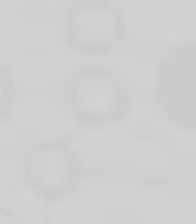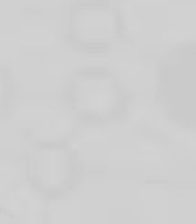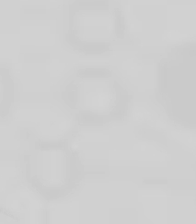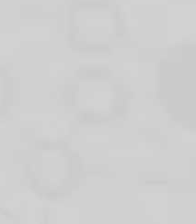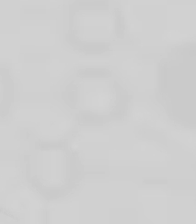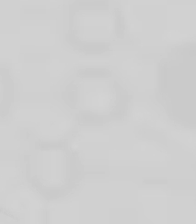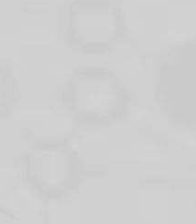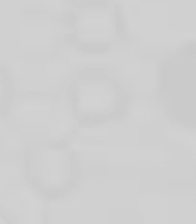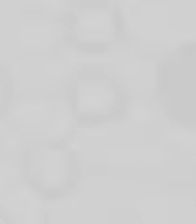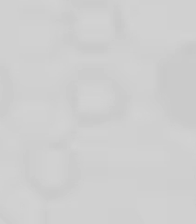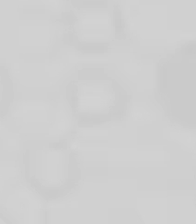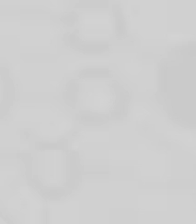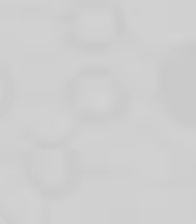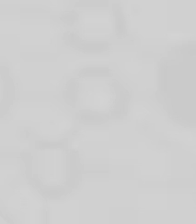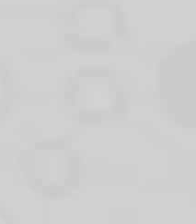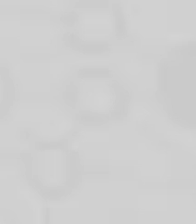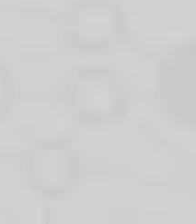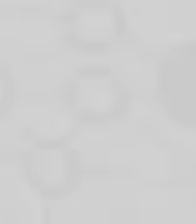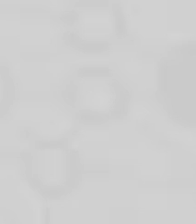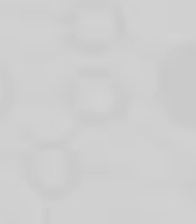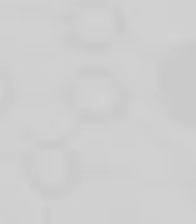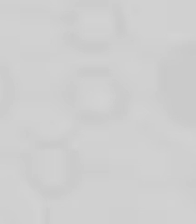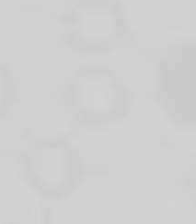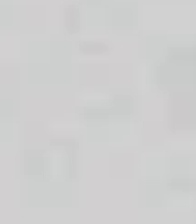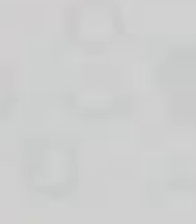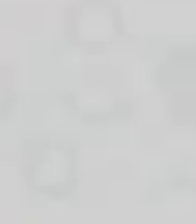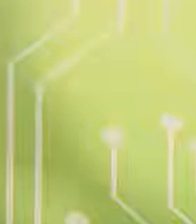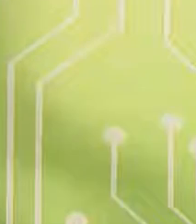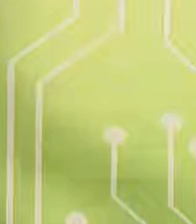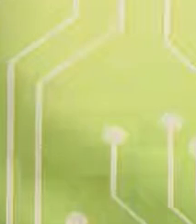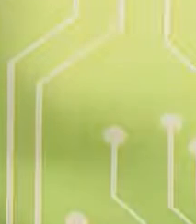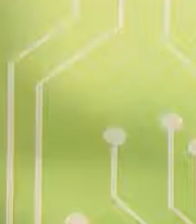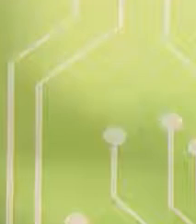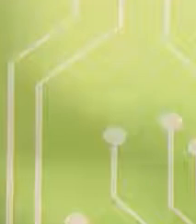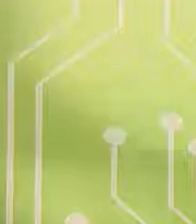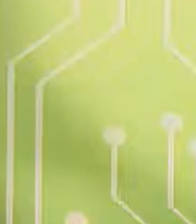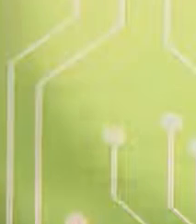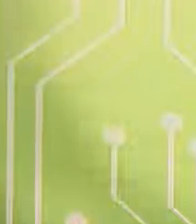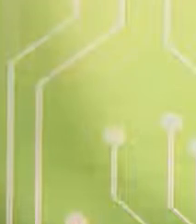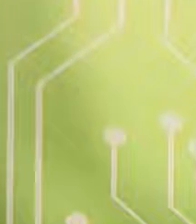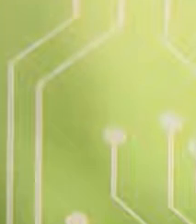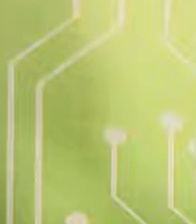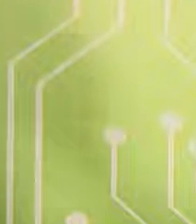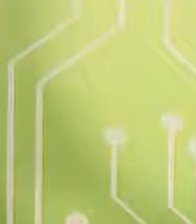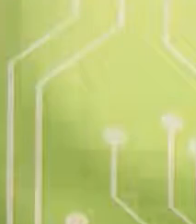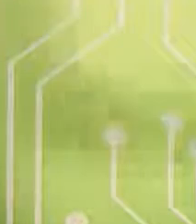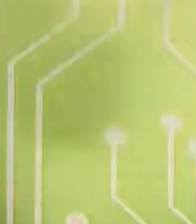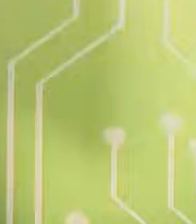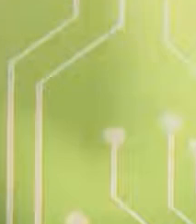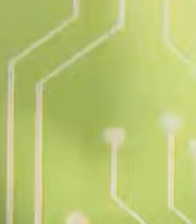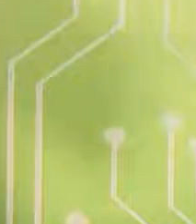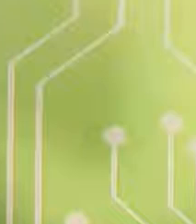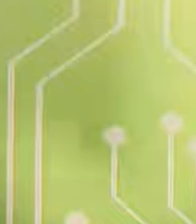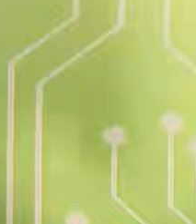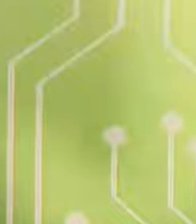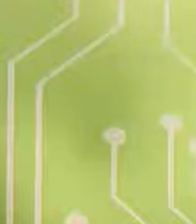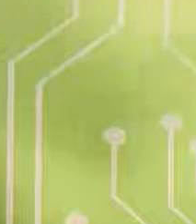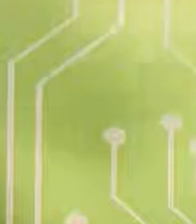homem. Exatamente, a diferença entre o homem e a abelha é a intencionalidade. O homem faz